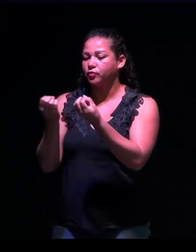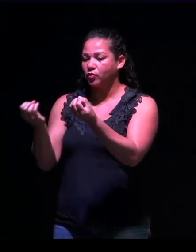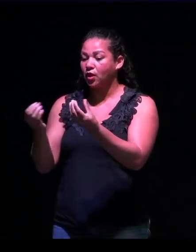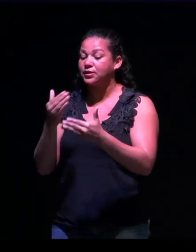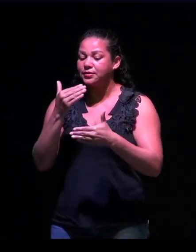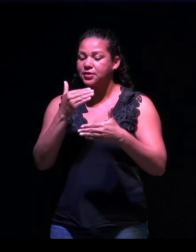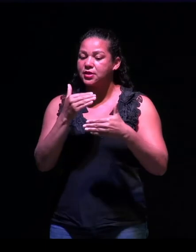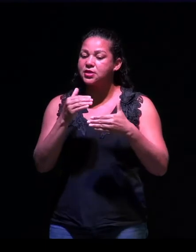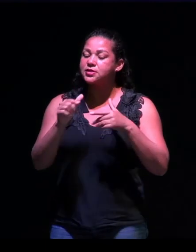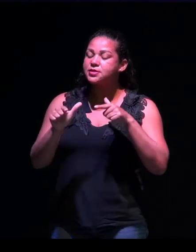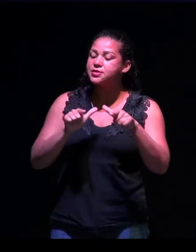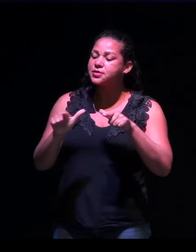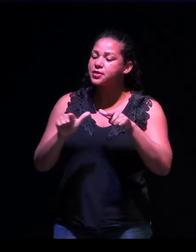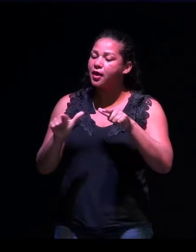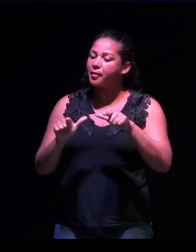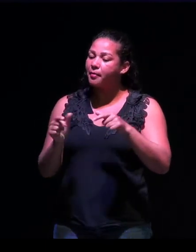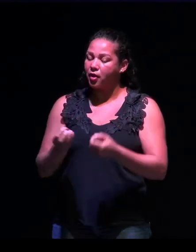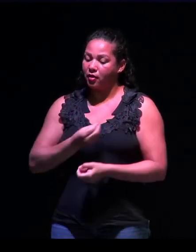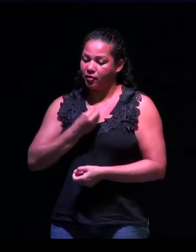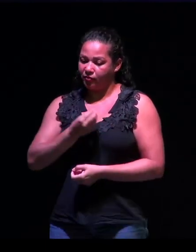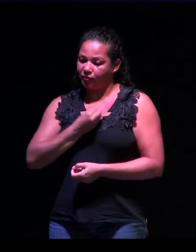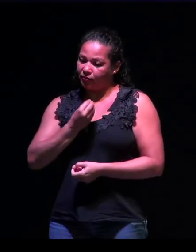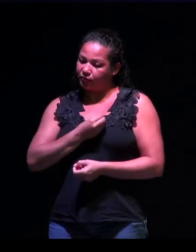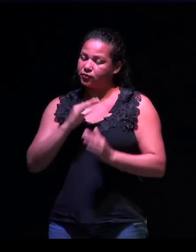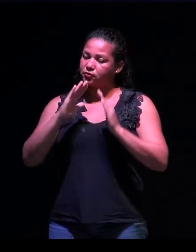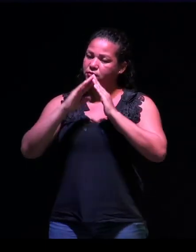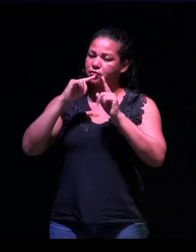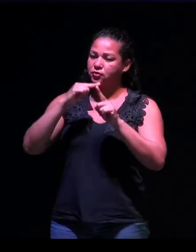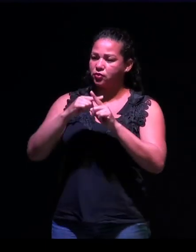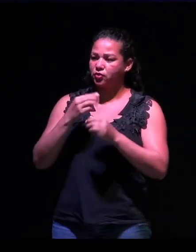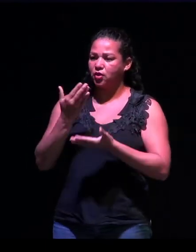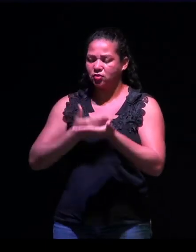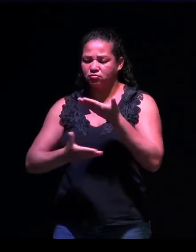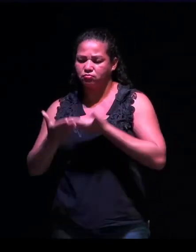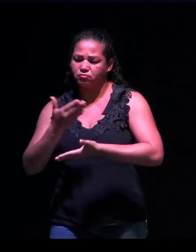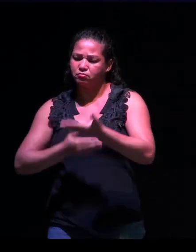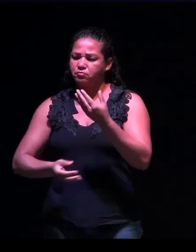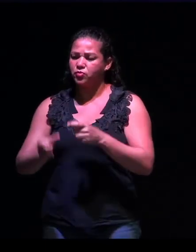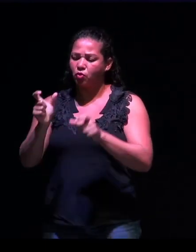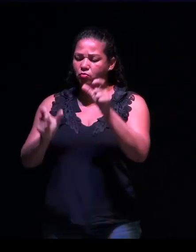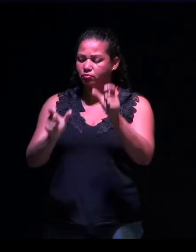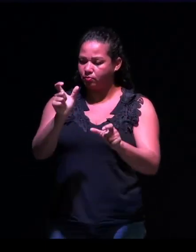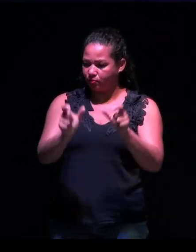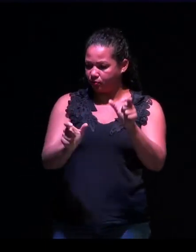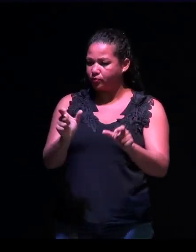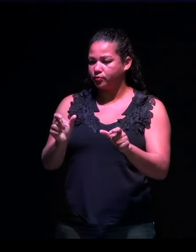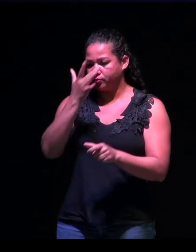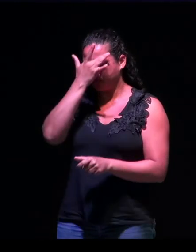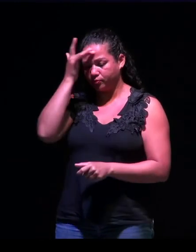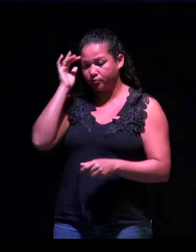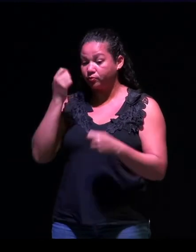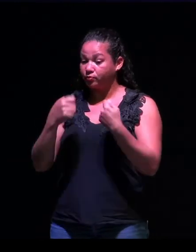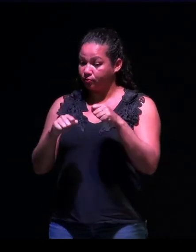tiver obra para receber, vai receber. Se não tiver, não vai receber. Agora,